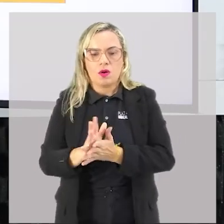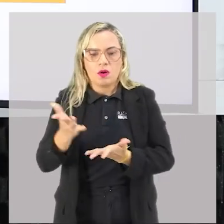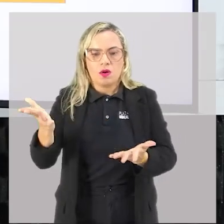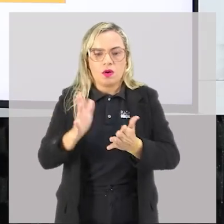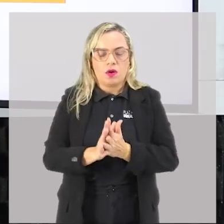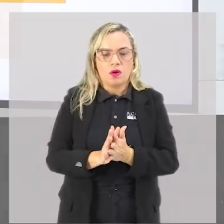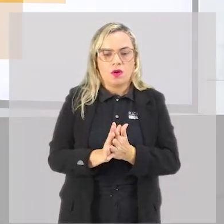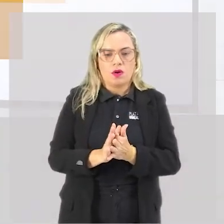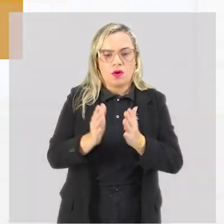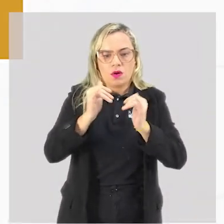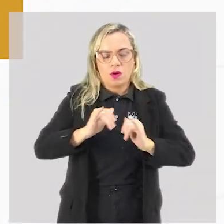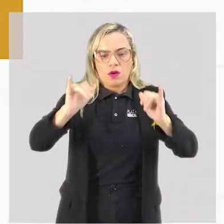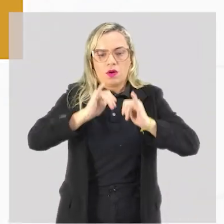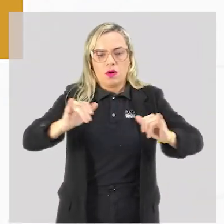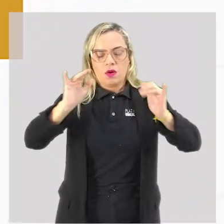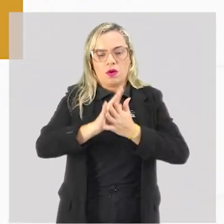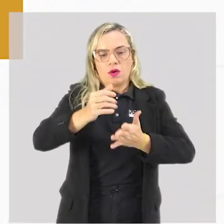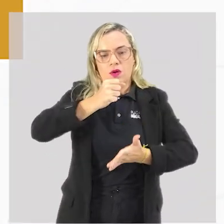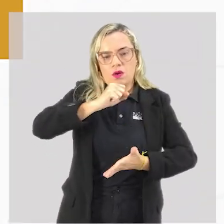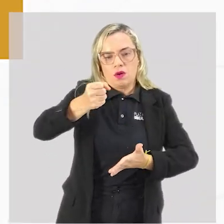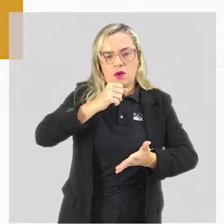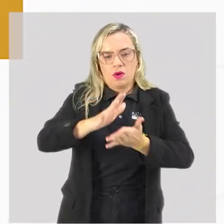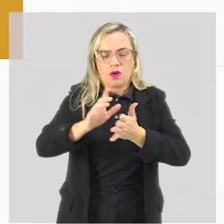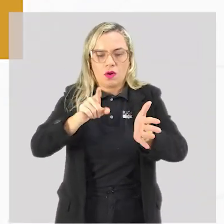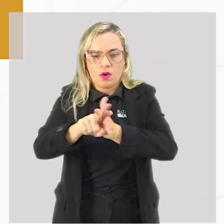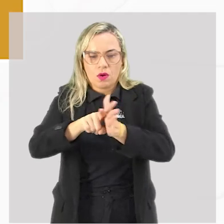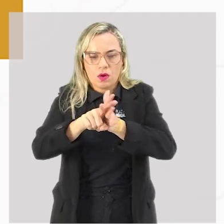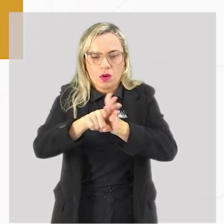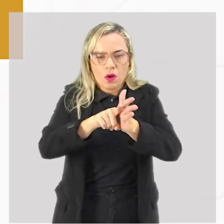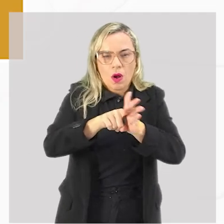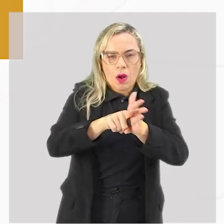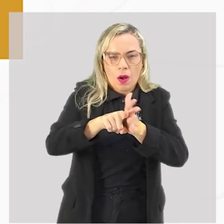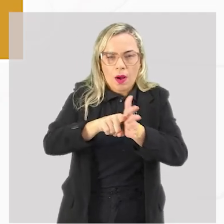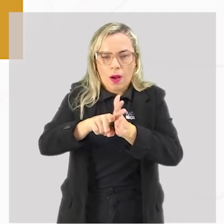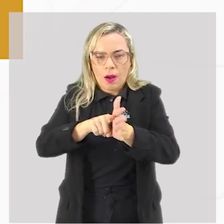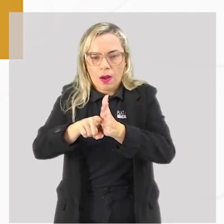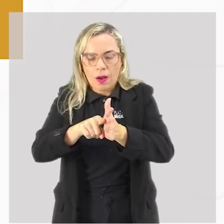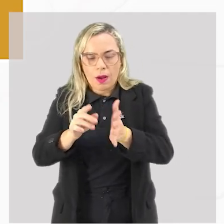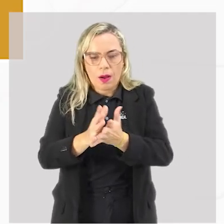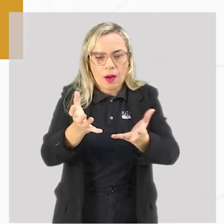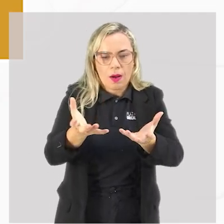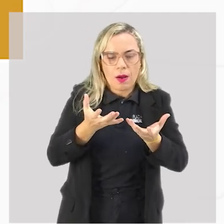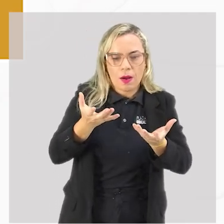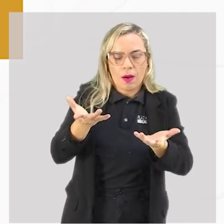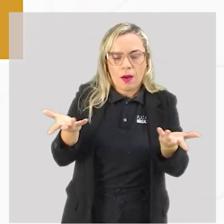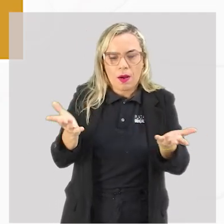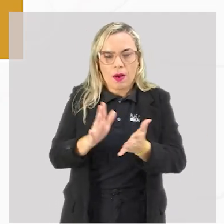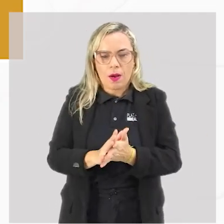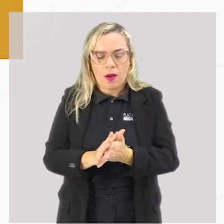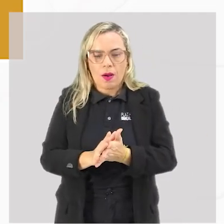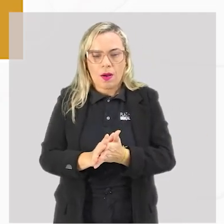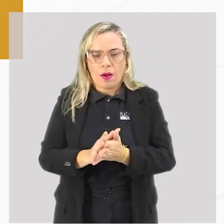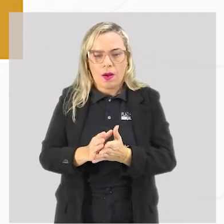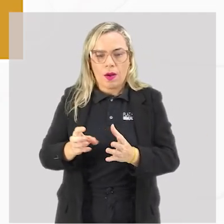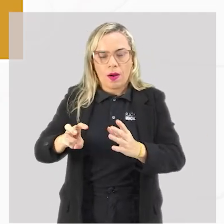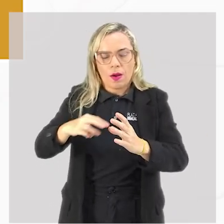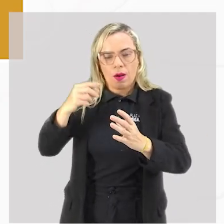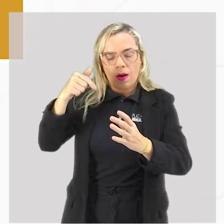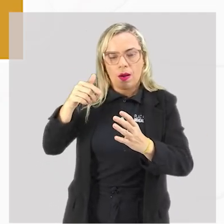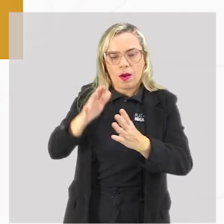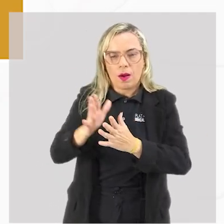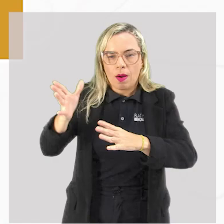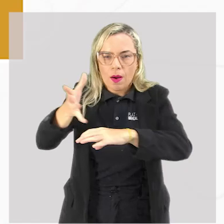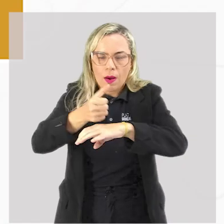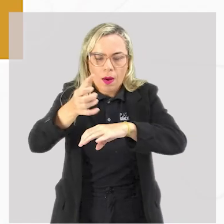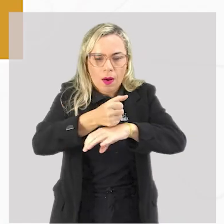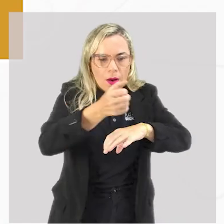mesmo nas reportagens. Está tendo uma investigação e o jornalista busca os depoimentos, coletar as informações